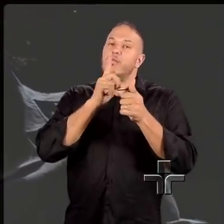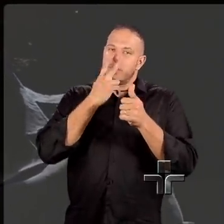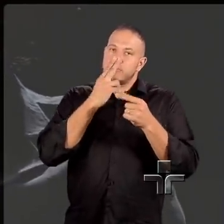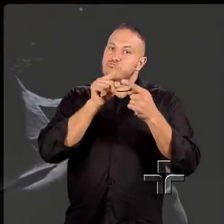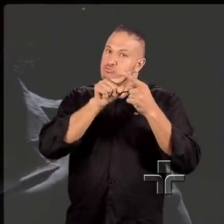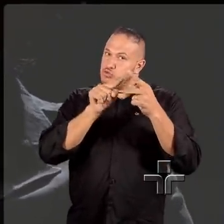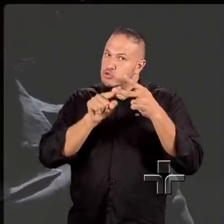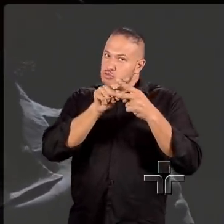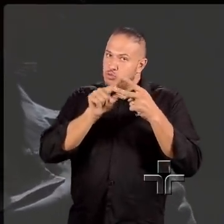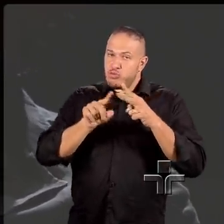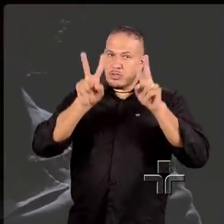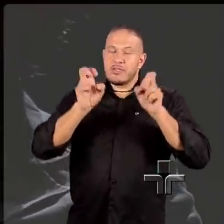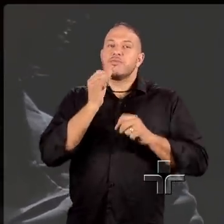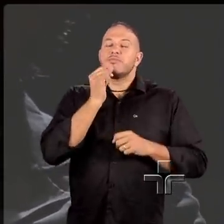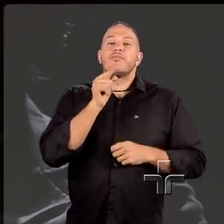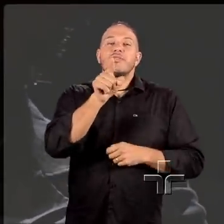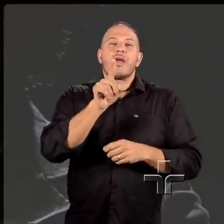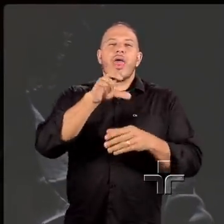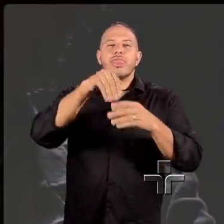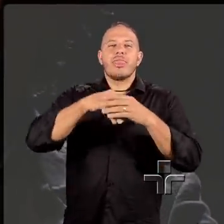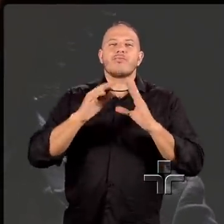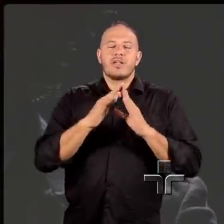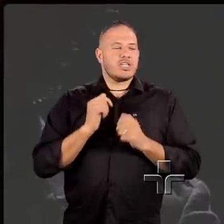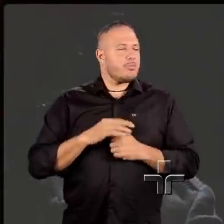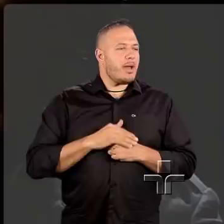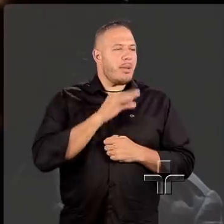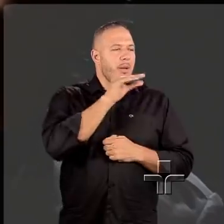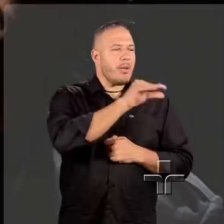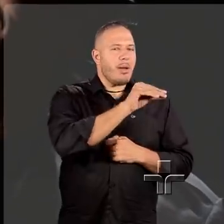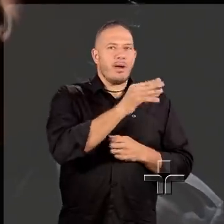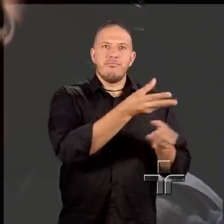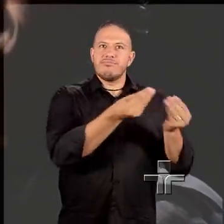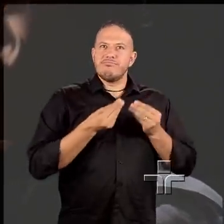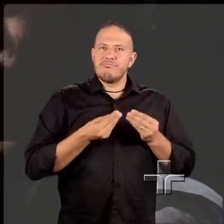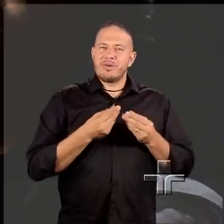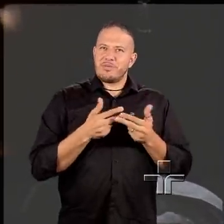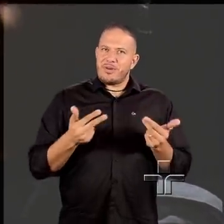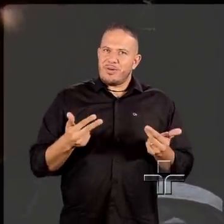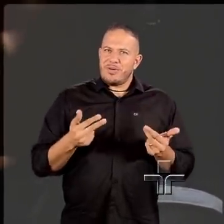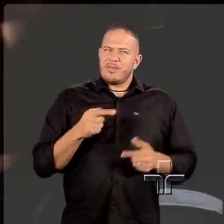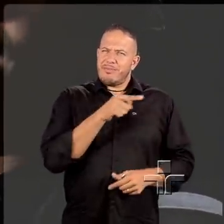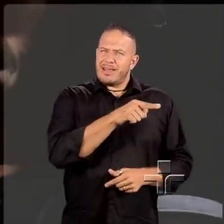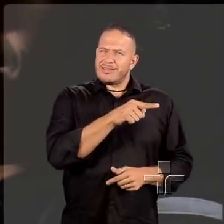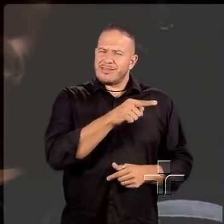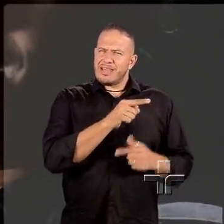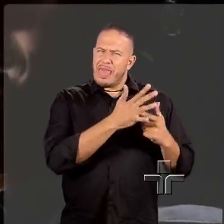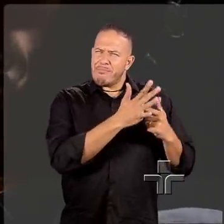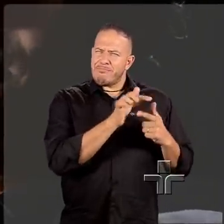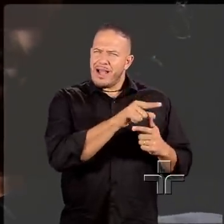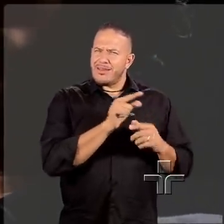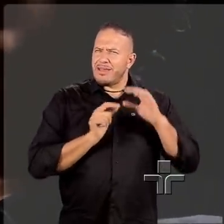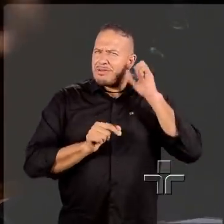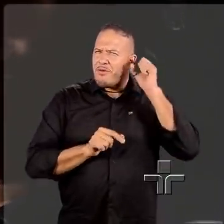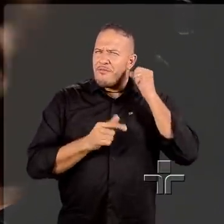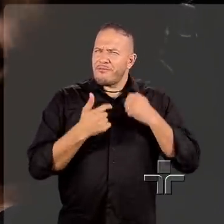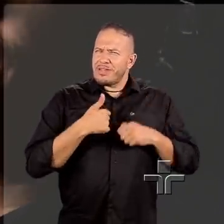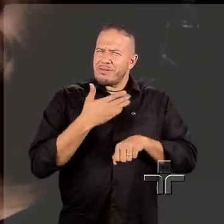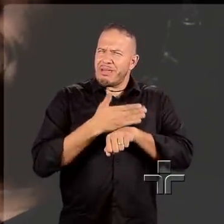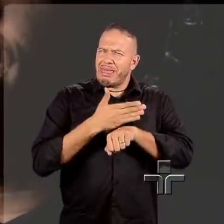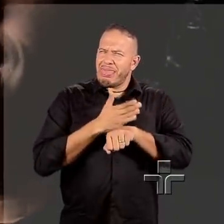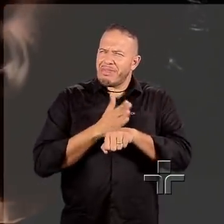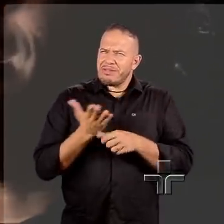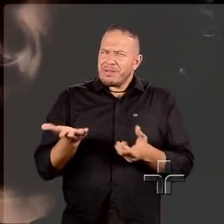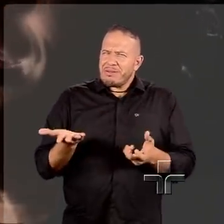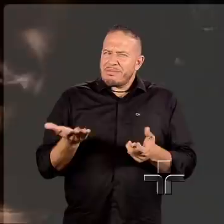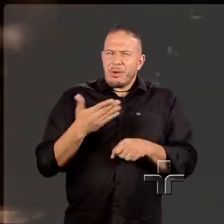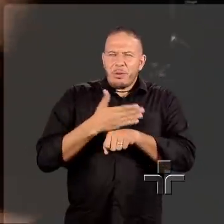se você quando está dentro da sua casa e fala com uma máquina e ela te entrega alguma coisa, ela está te ouvindo o tempo inteiro, né? Todo tempo a